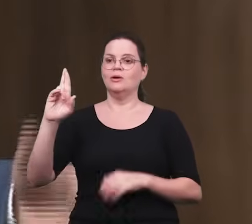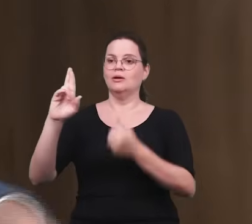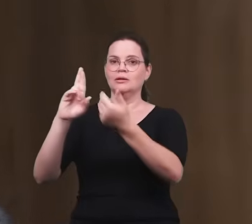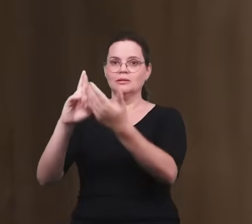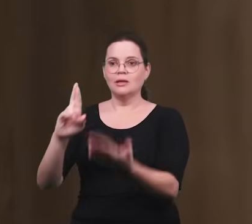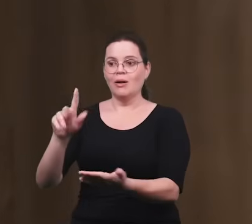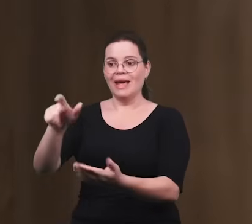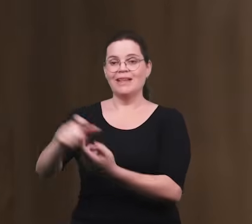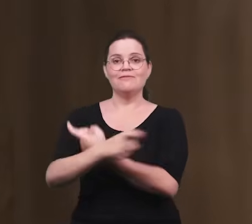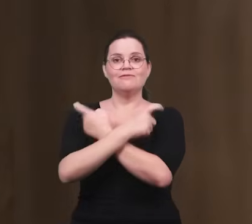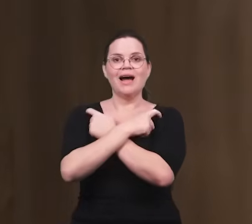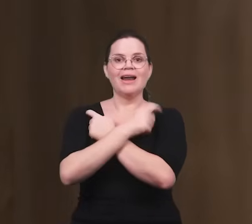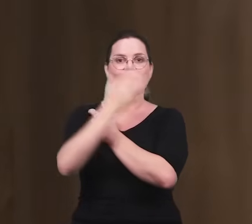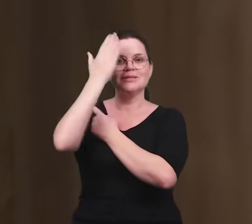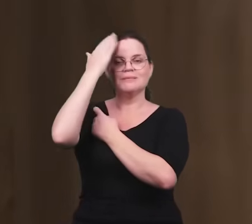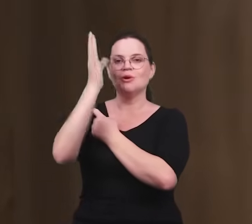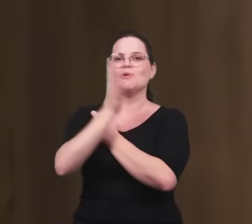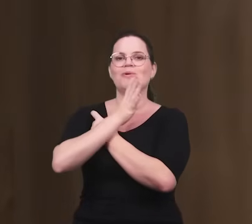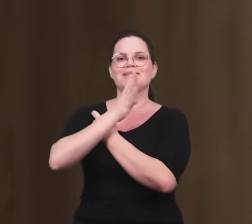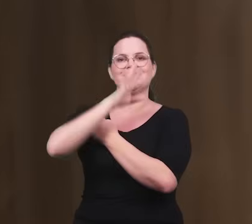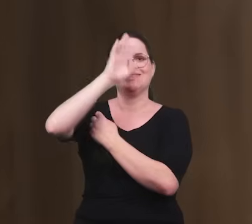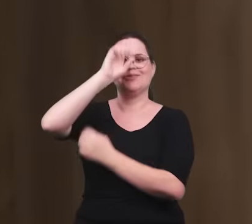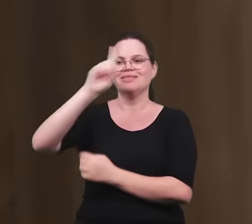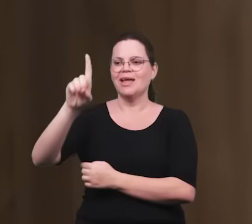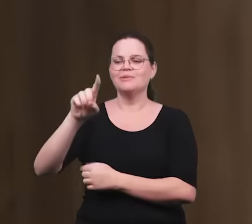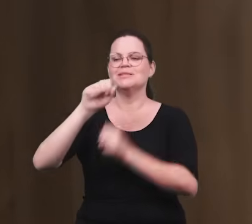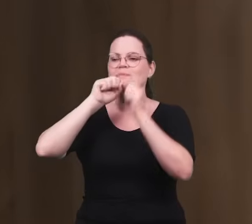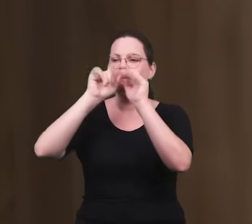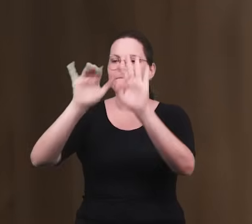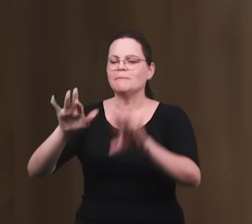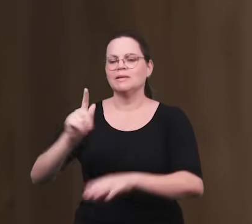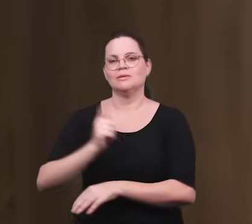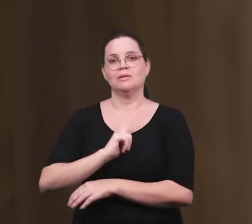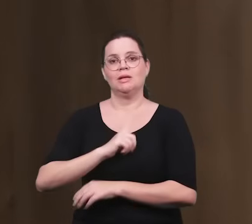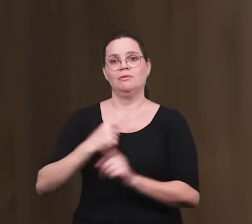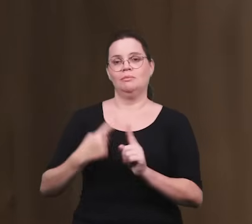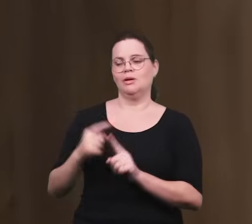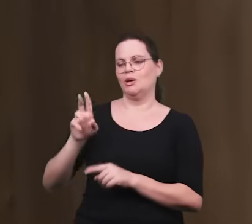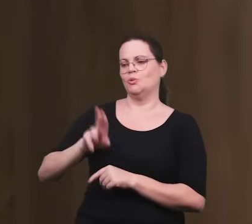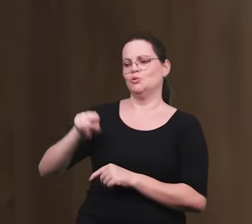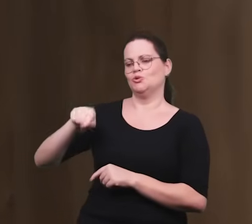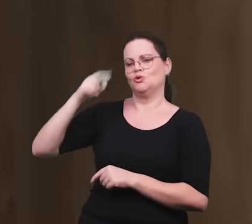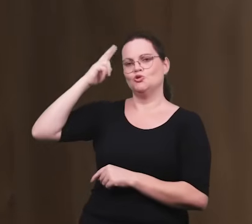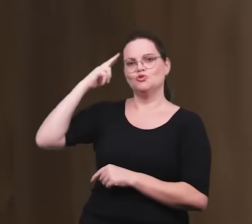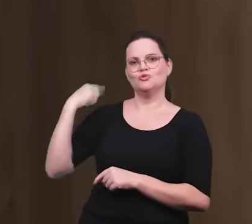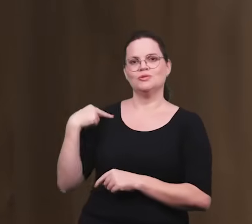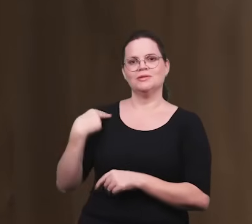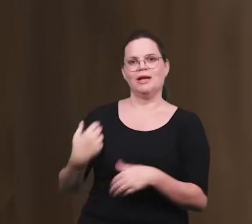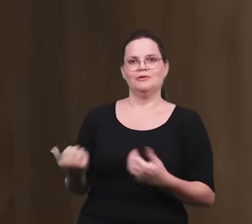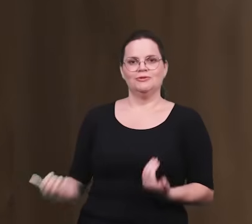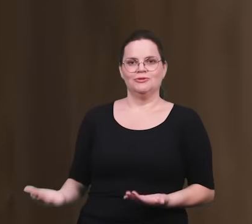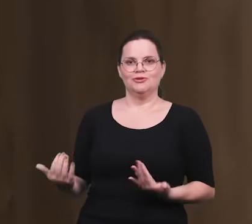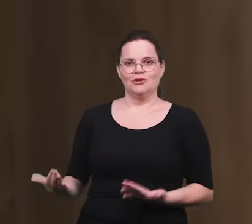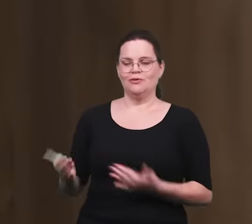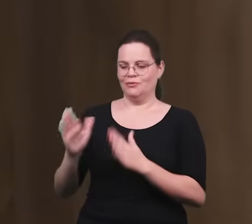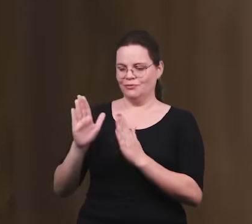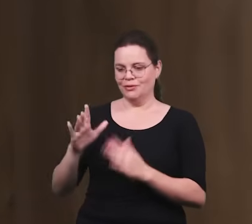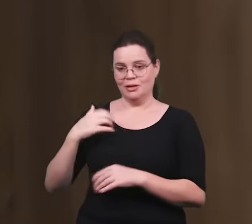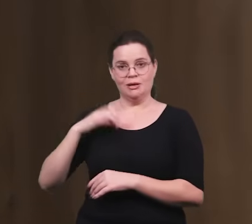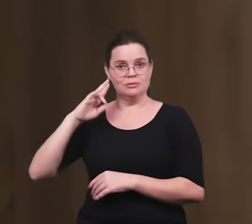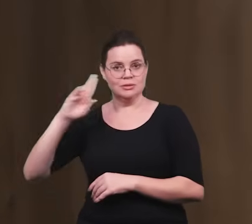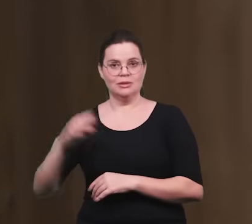Faraó, através de um testemunho de um jovem que foi fiel ao Senhor, que foi José. Então, quando o jovem dá um